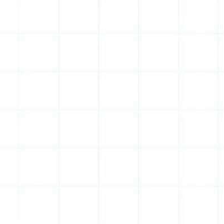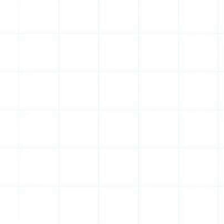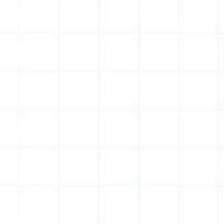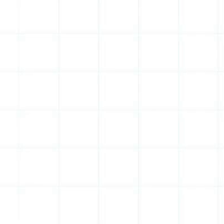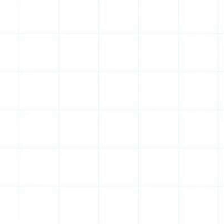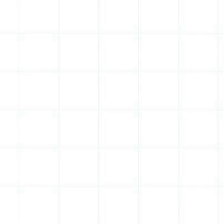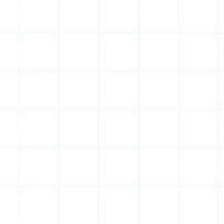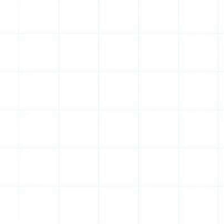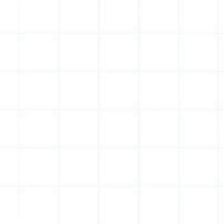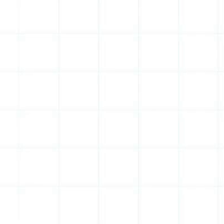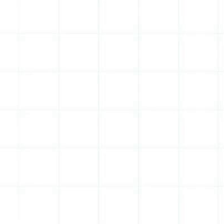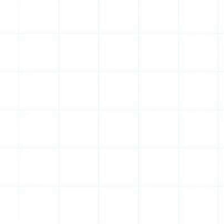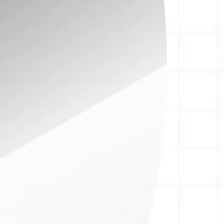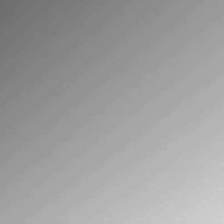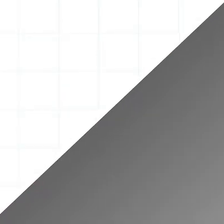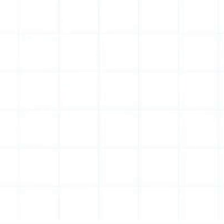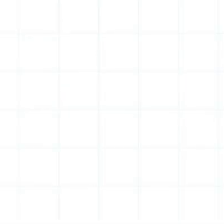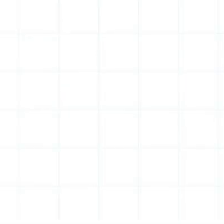lazy.